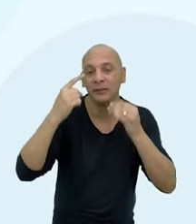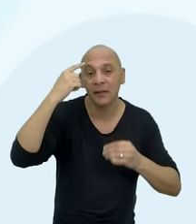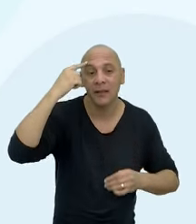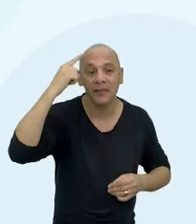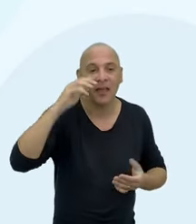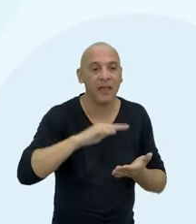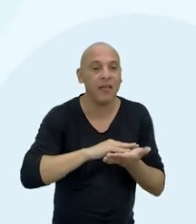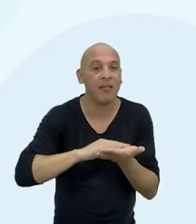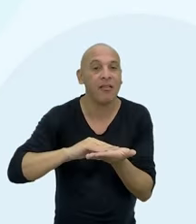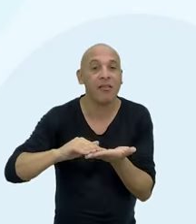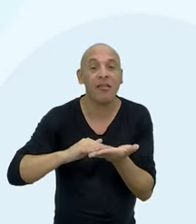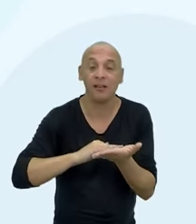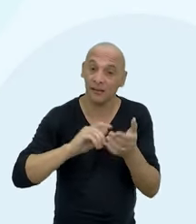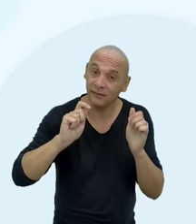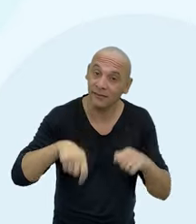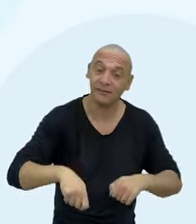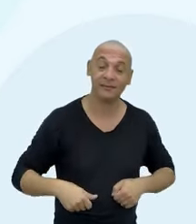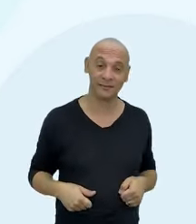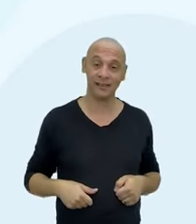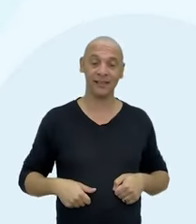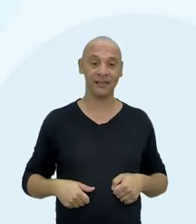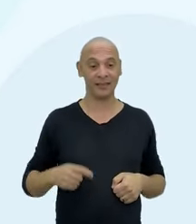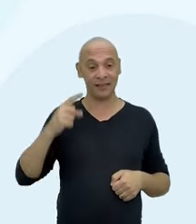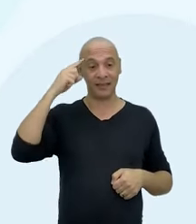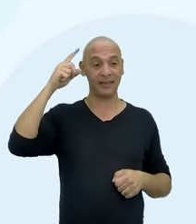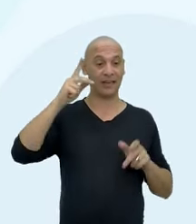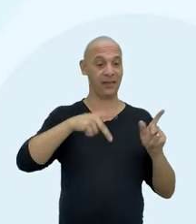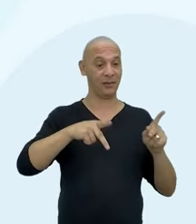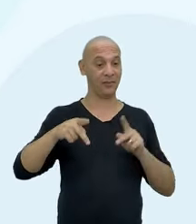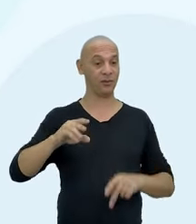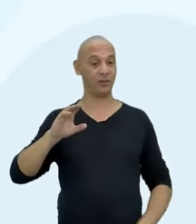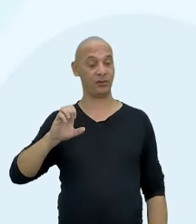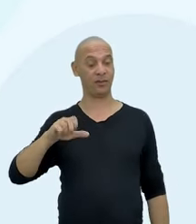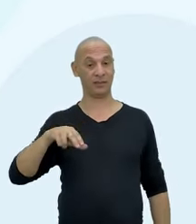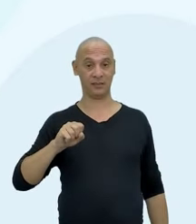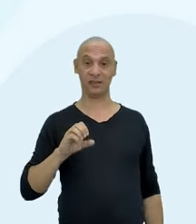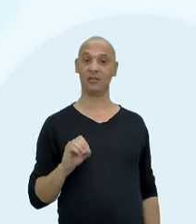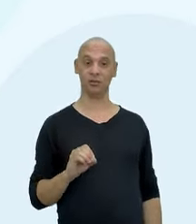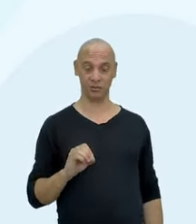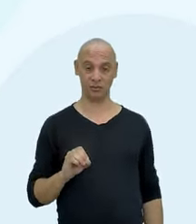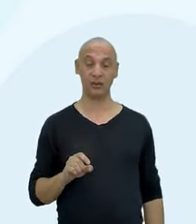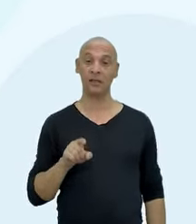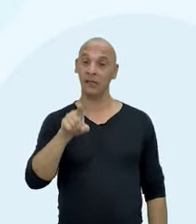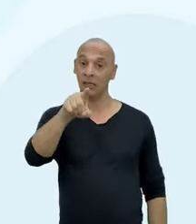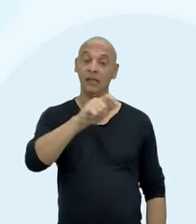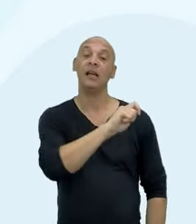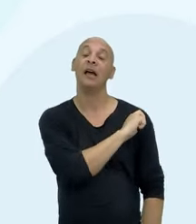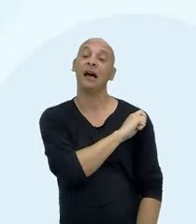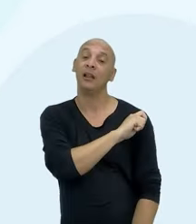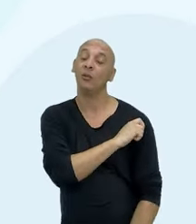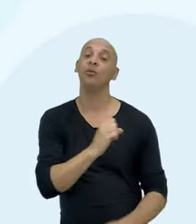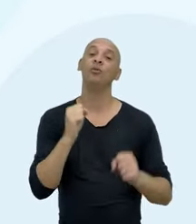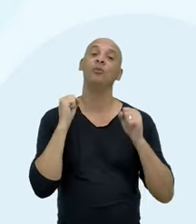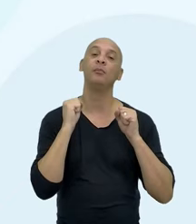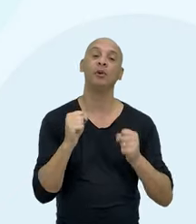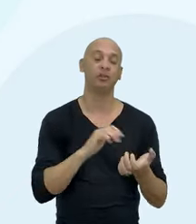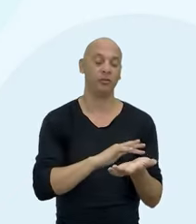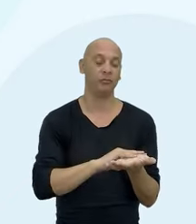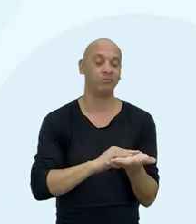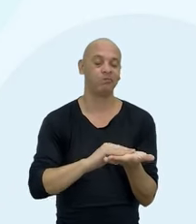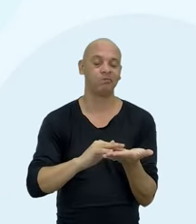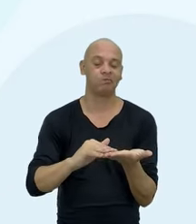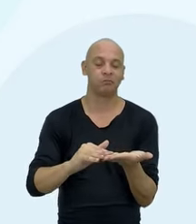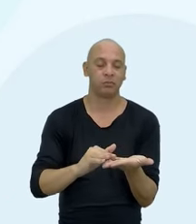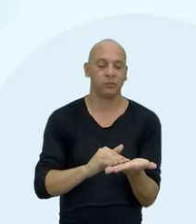Tati Então essa ideia do Professor Celso Antunes de O estudante Possa tatyar